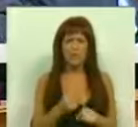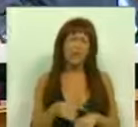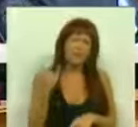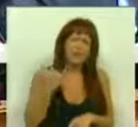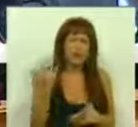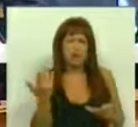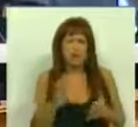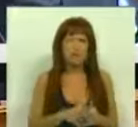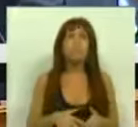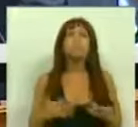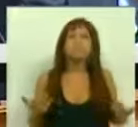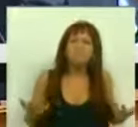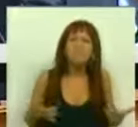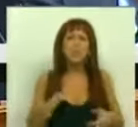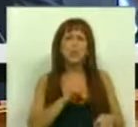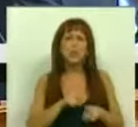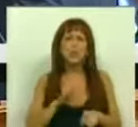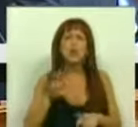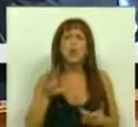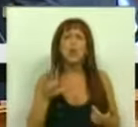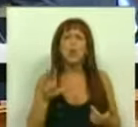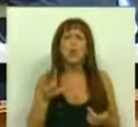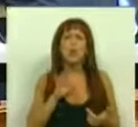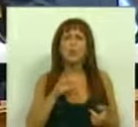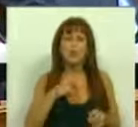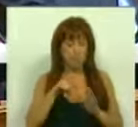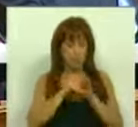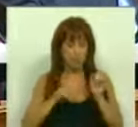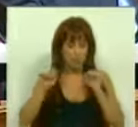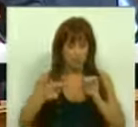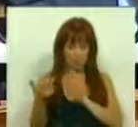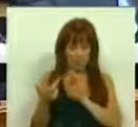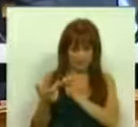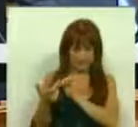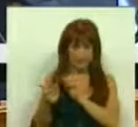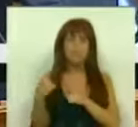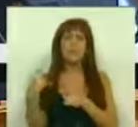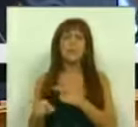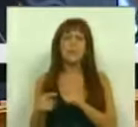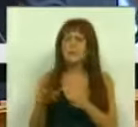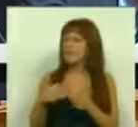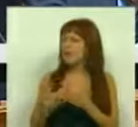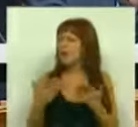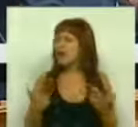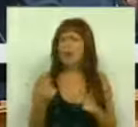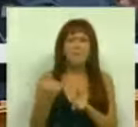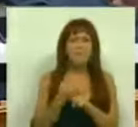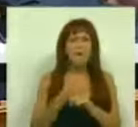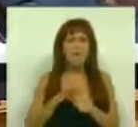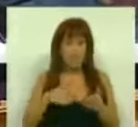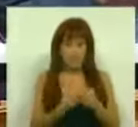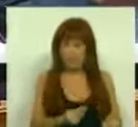faz de conta. Afinal, os senhores, quando no memorando de entendimento andaram a colocar